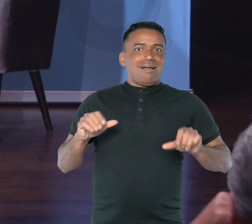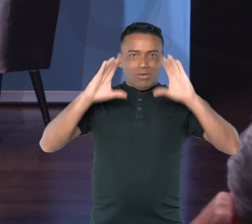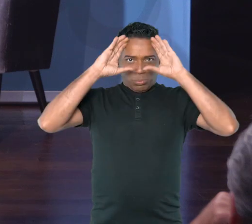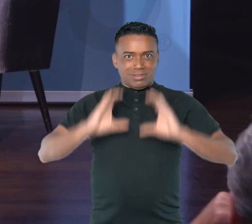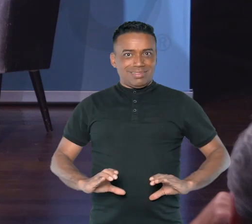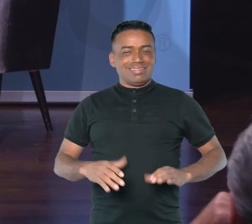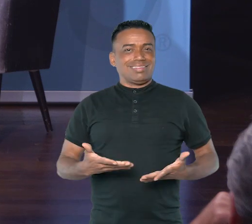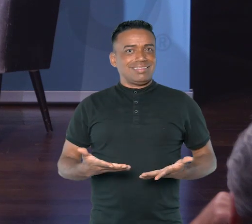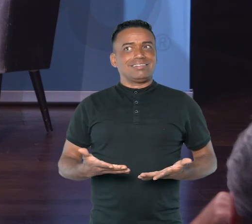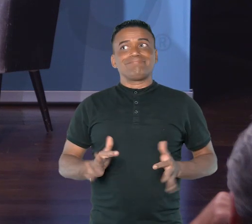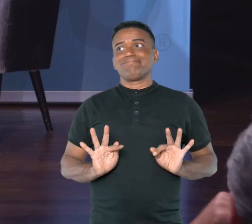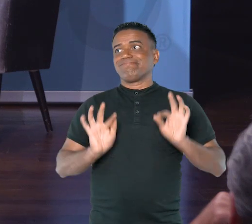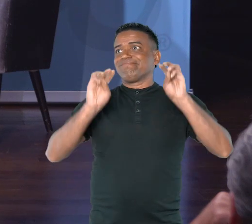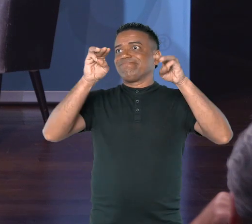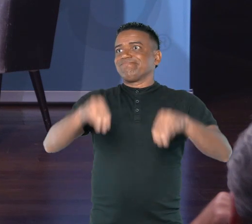enfim, eu acho que a